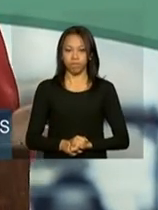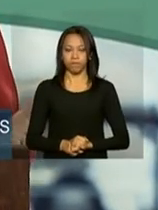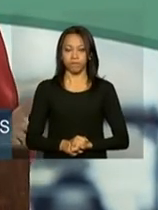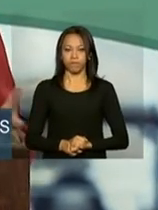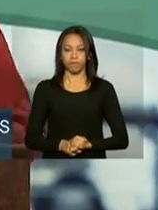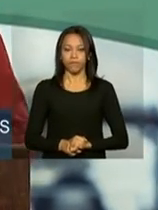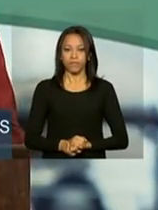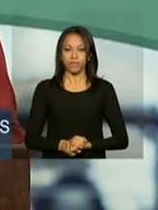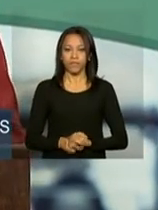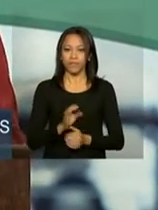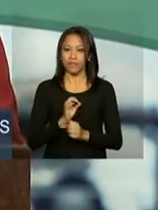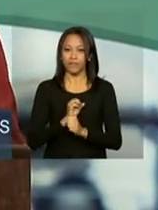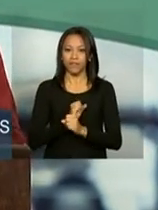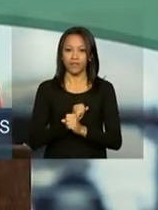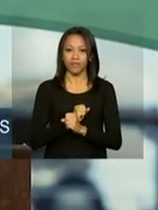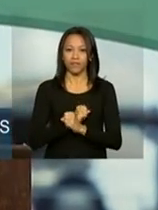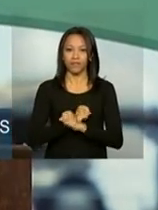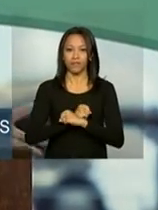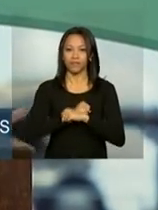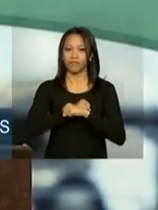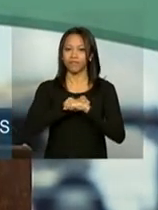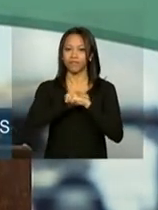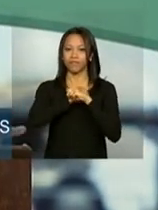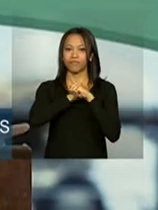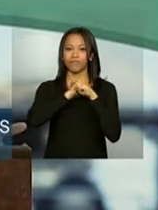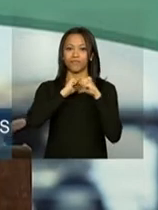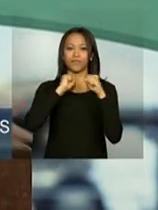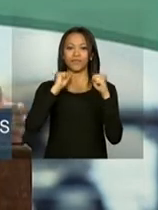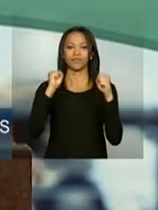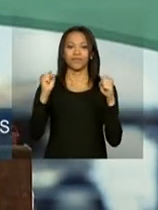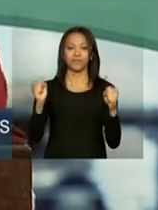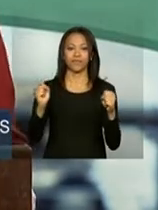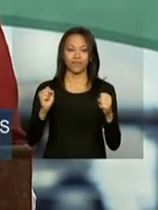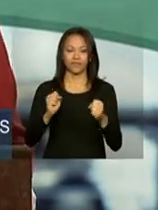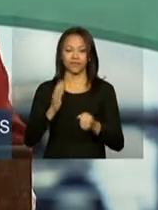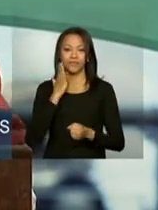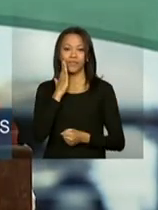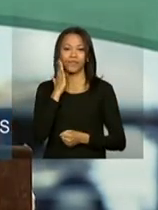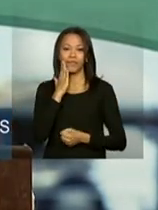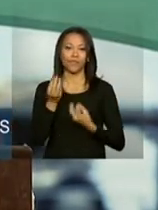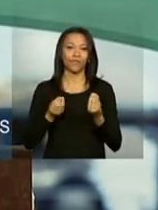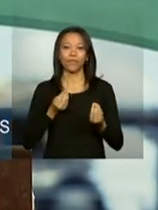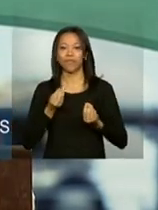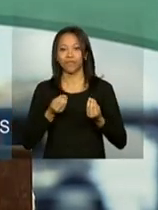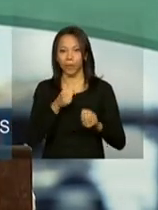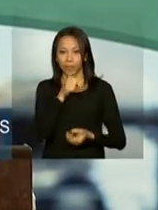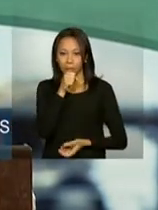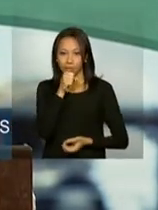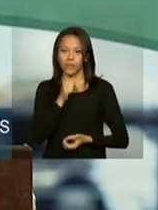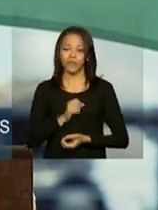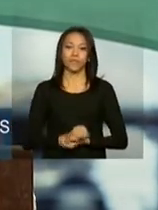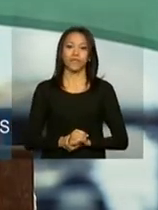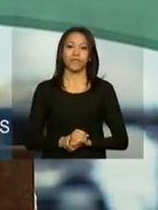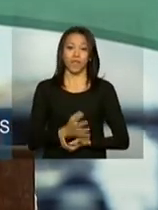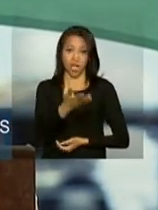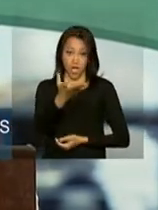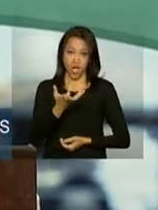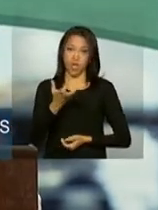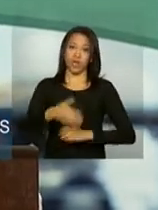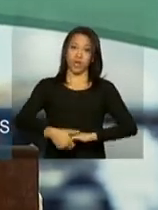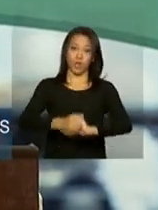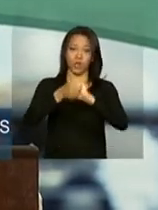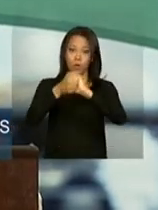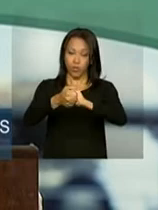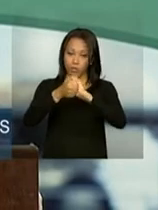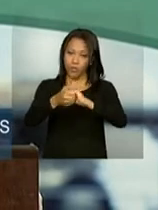É impossível não saber quando tem som aqui, eu falo todo dia aqui. Bom, queria cumprimentar o nosso